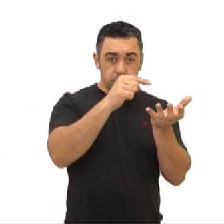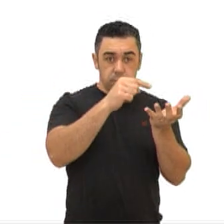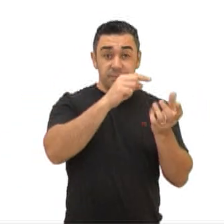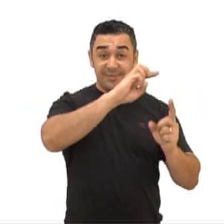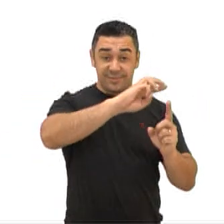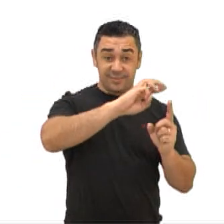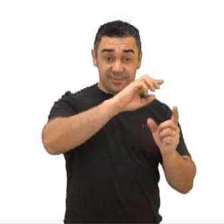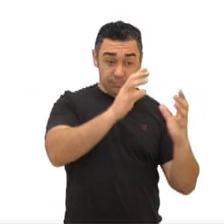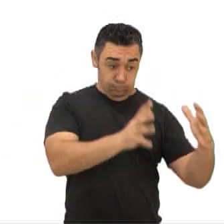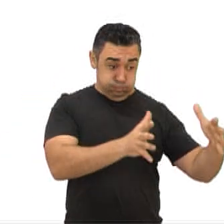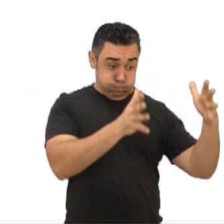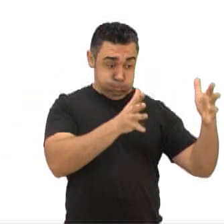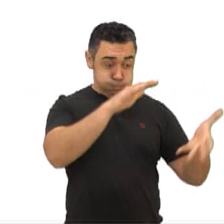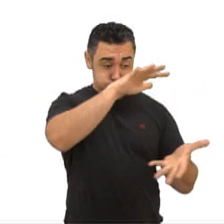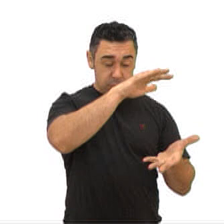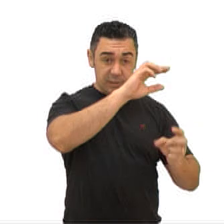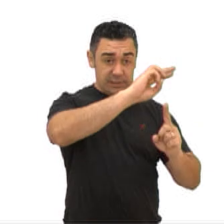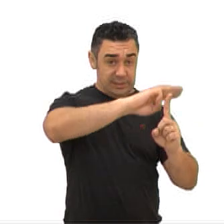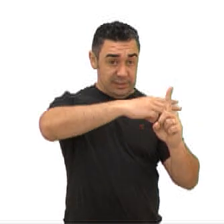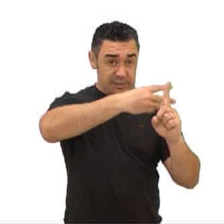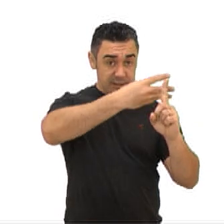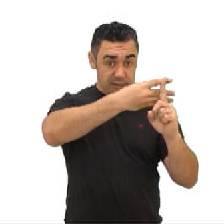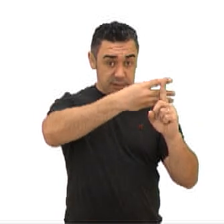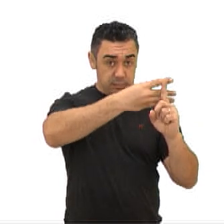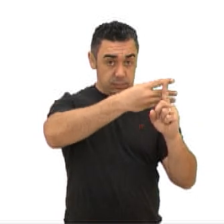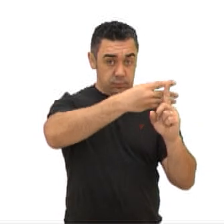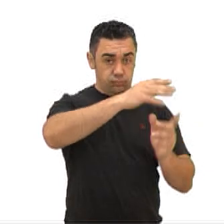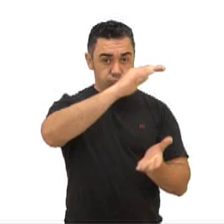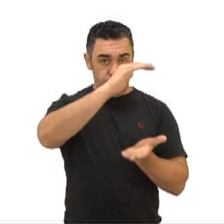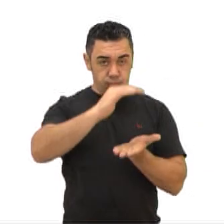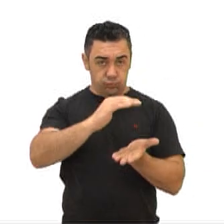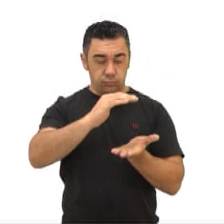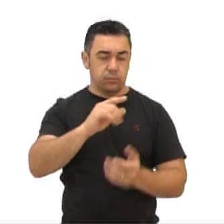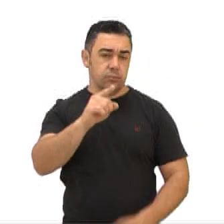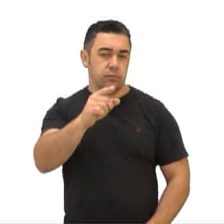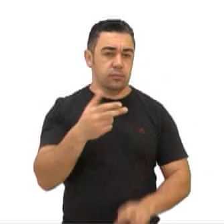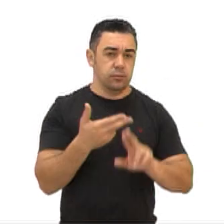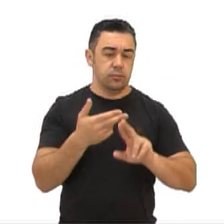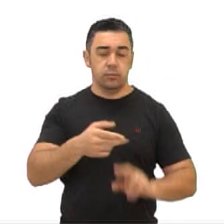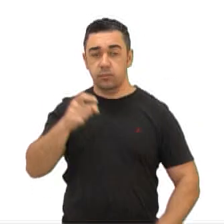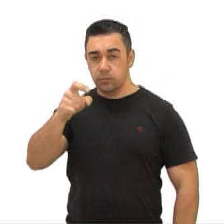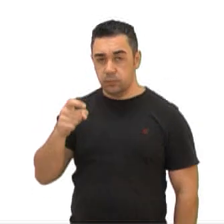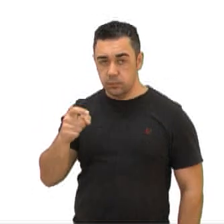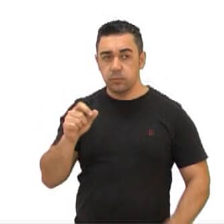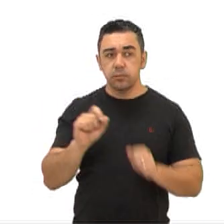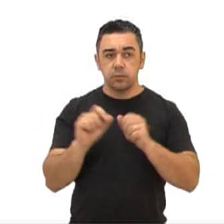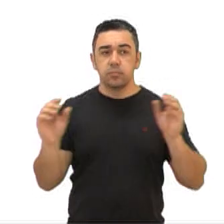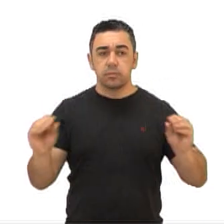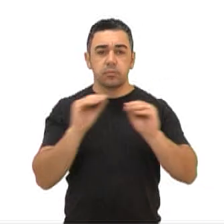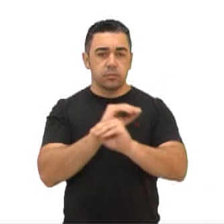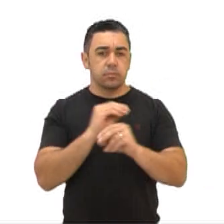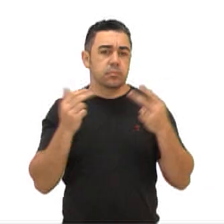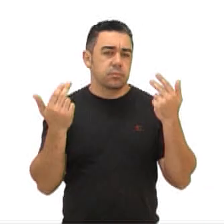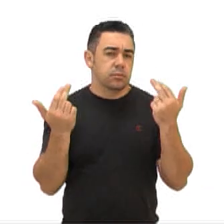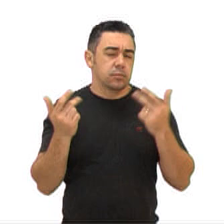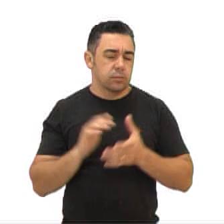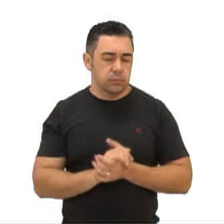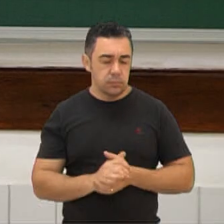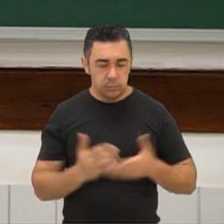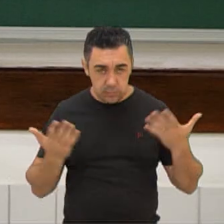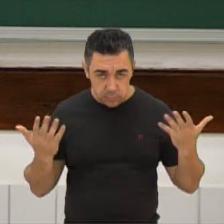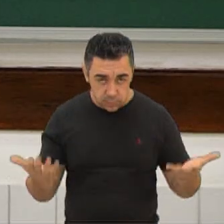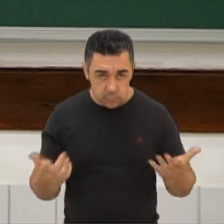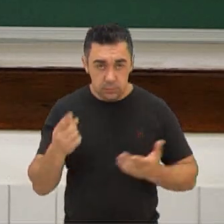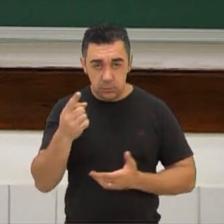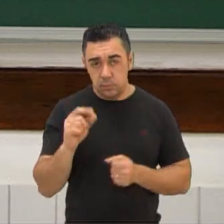caixa menor. Usando a letra X, represente esse fato com uma igualdade. Ele quer que